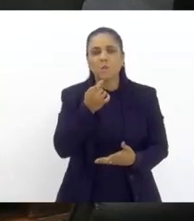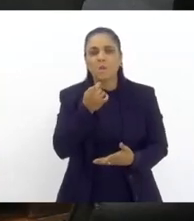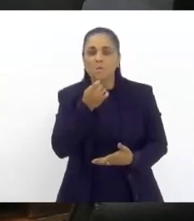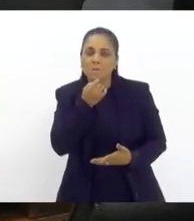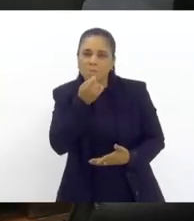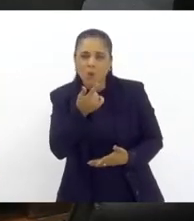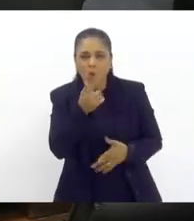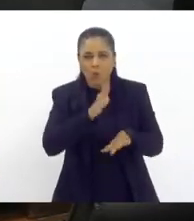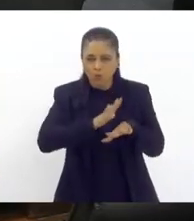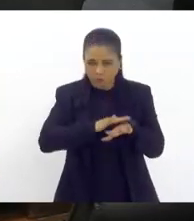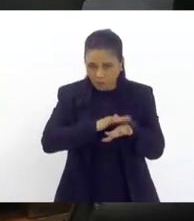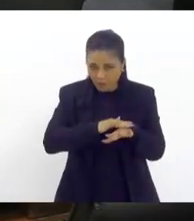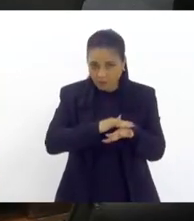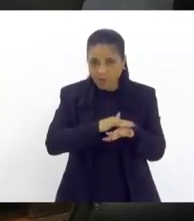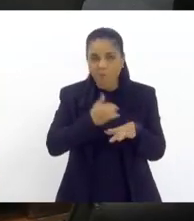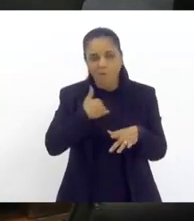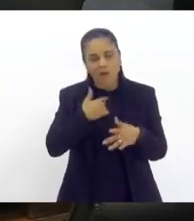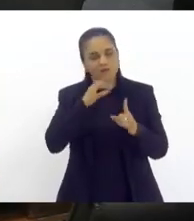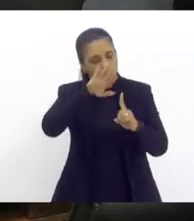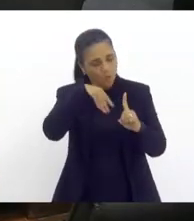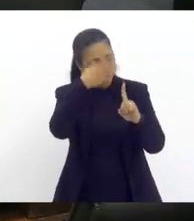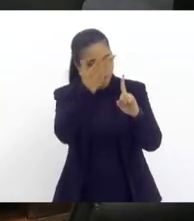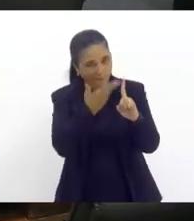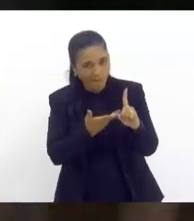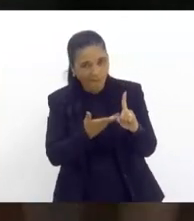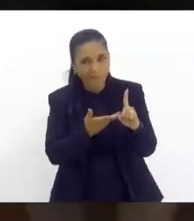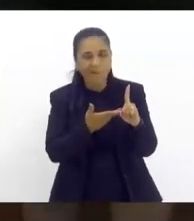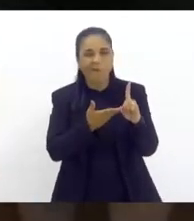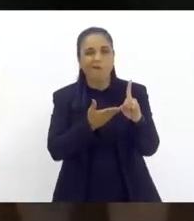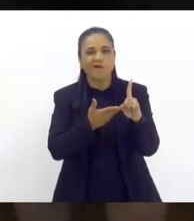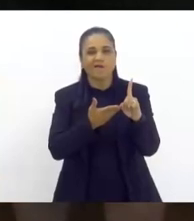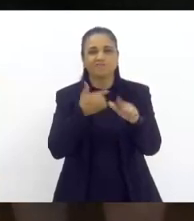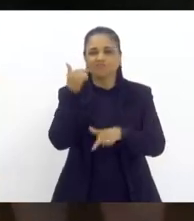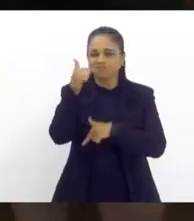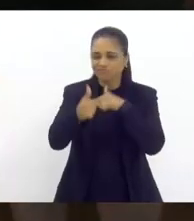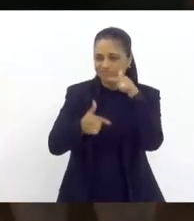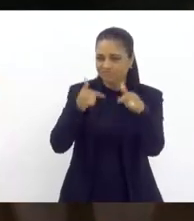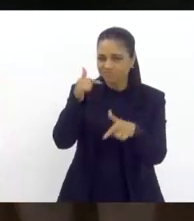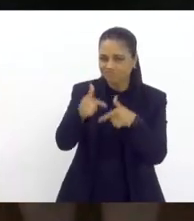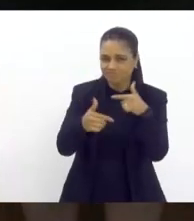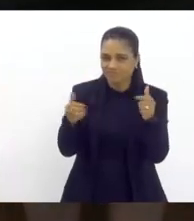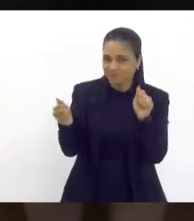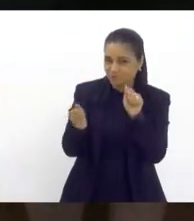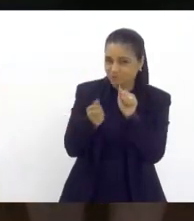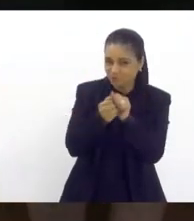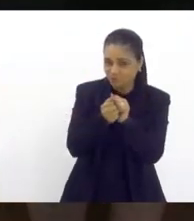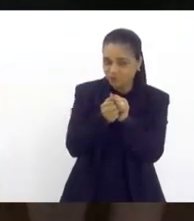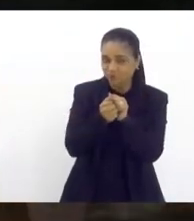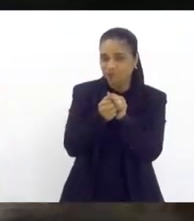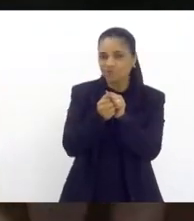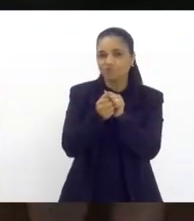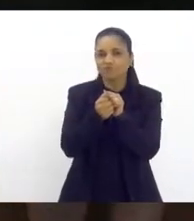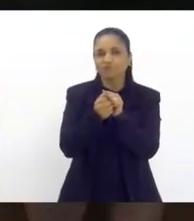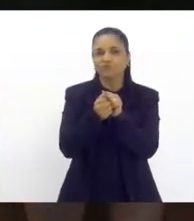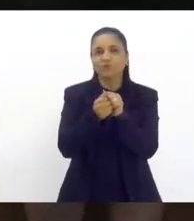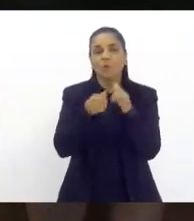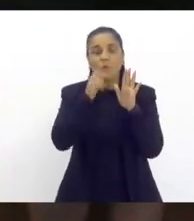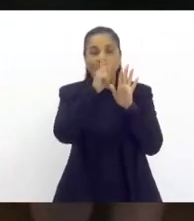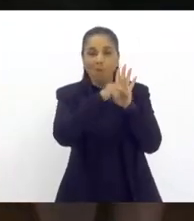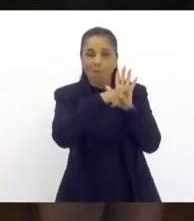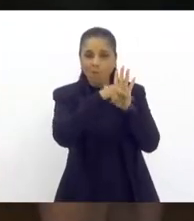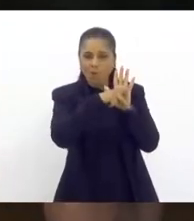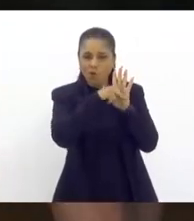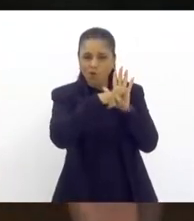tenho a honra, com quem tenho a honra de dividir a tarefa de legislar. É um projeto